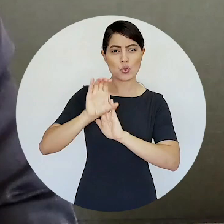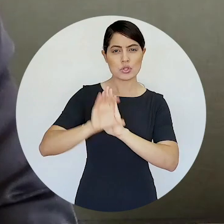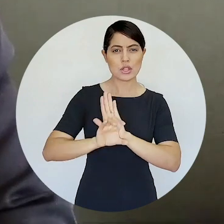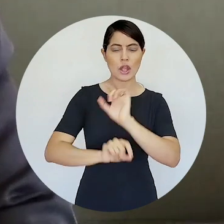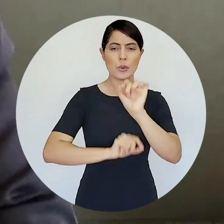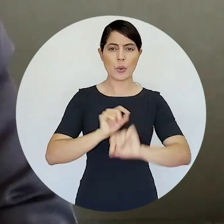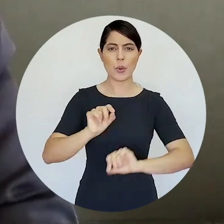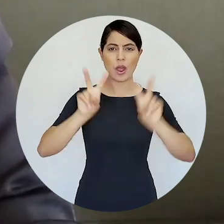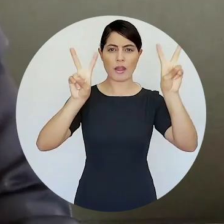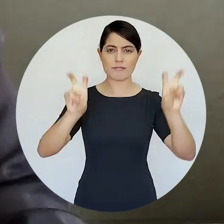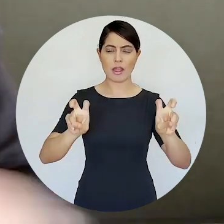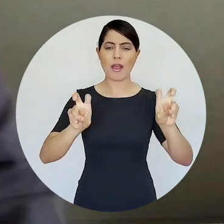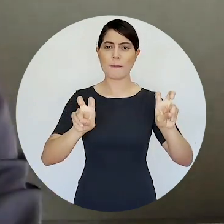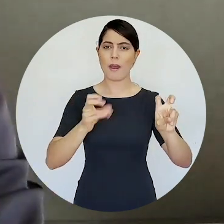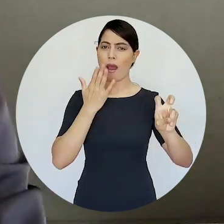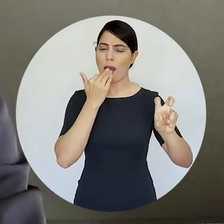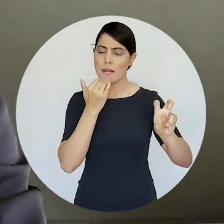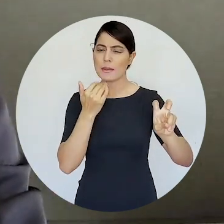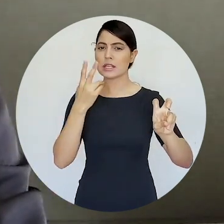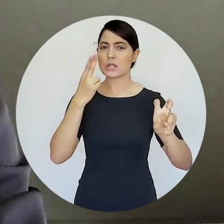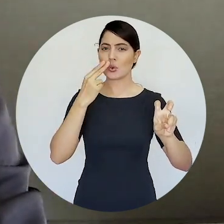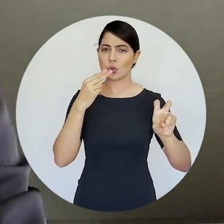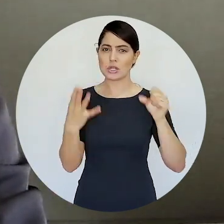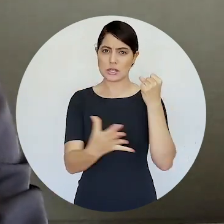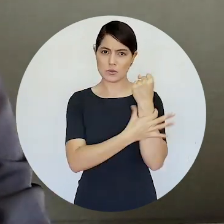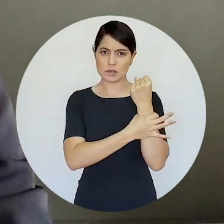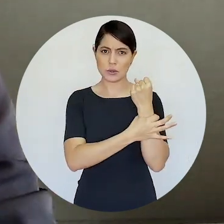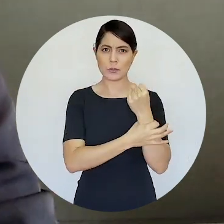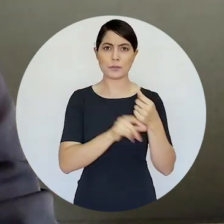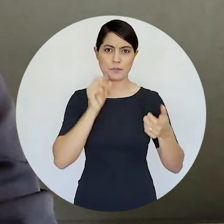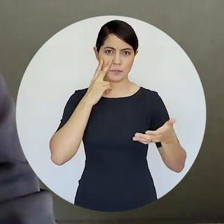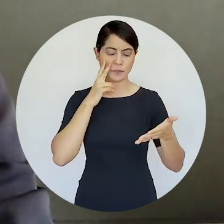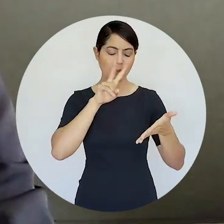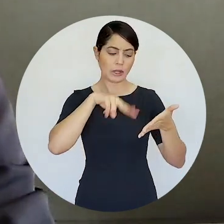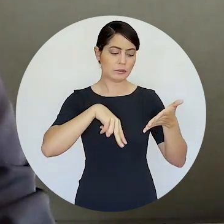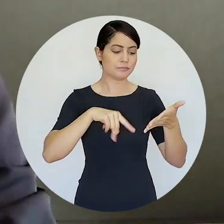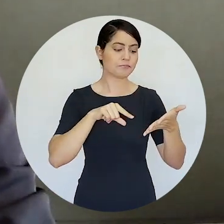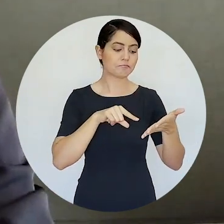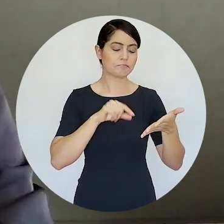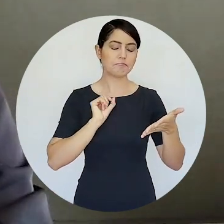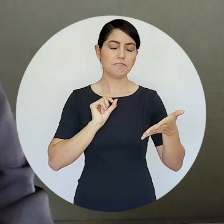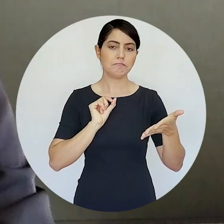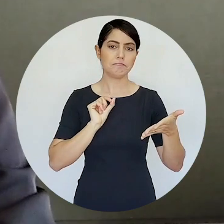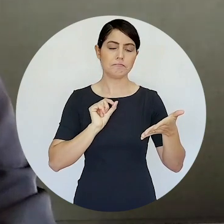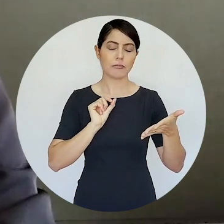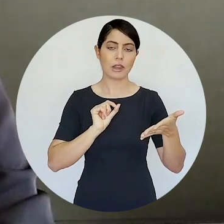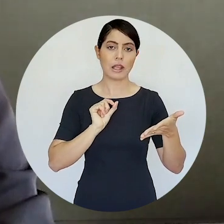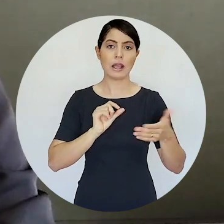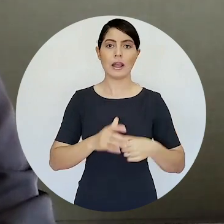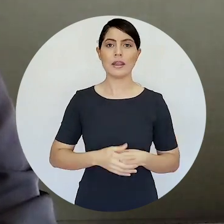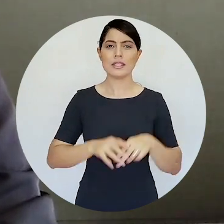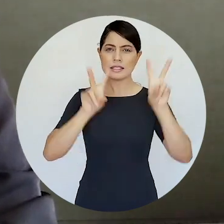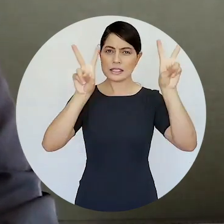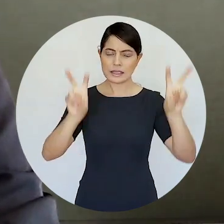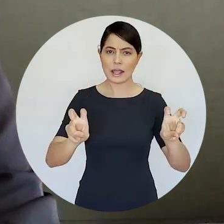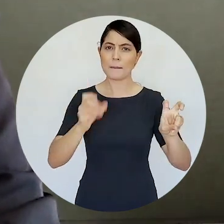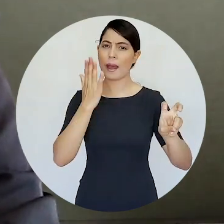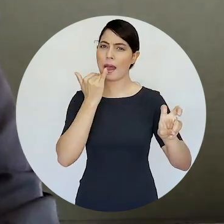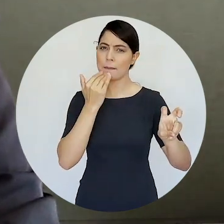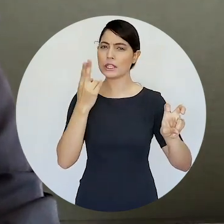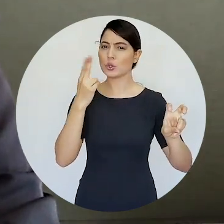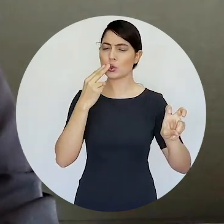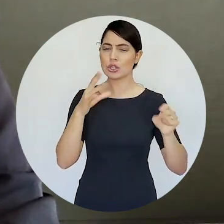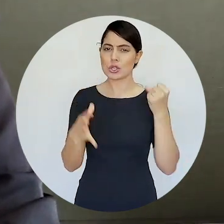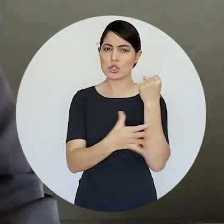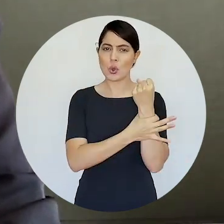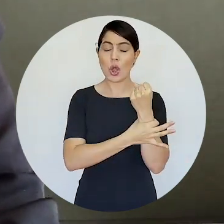traz o conceito da segurança alimentar e nutricional e consta: segurança alimentar e